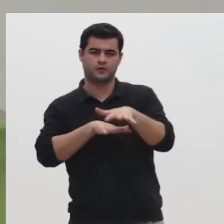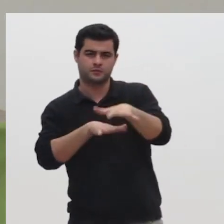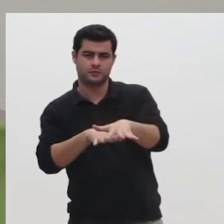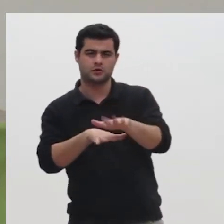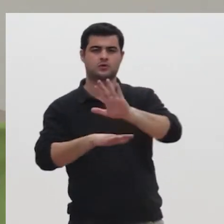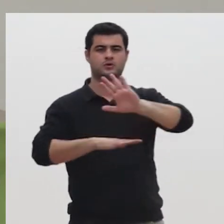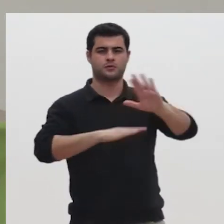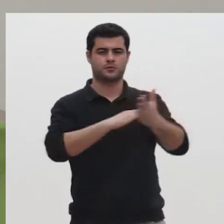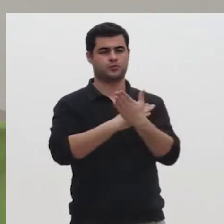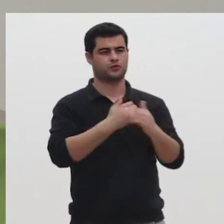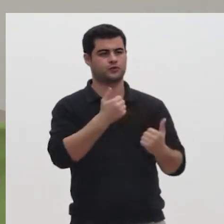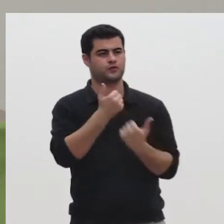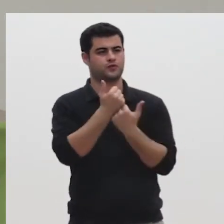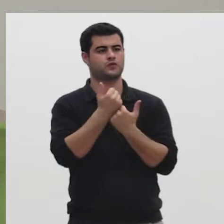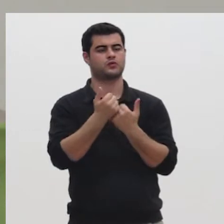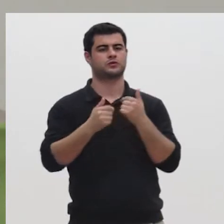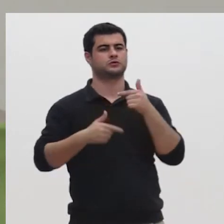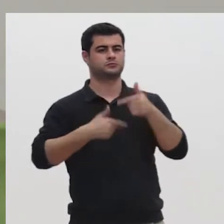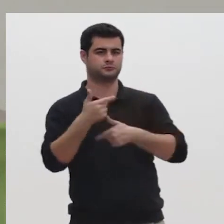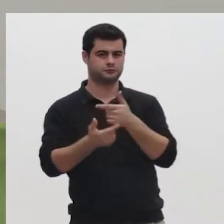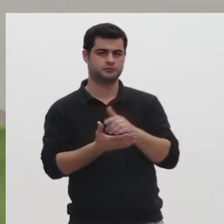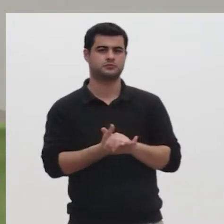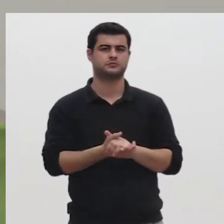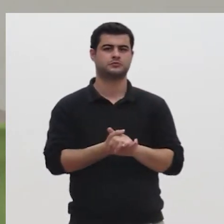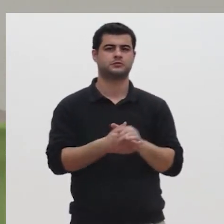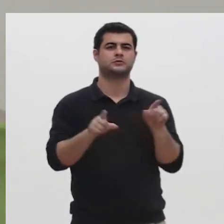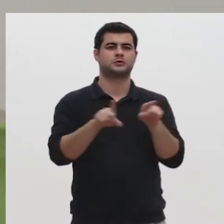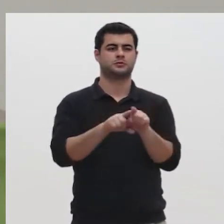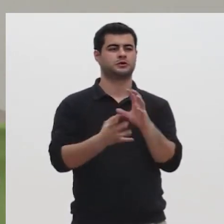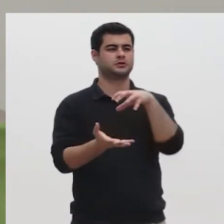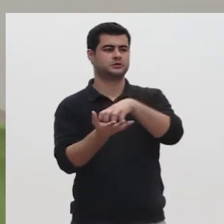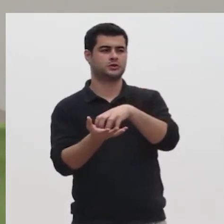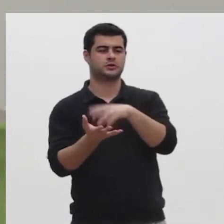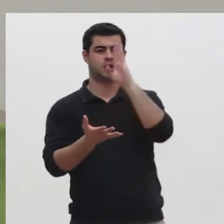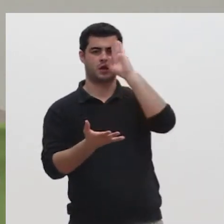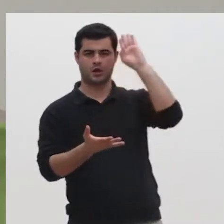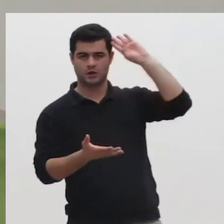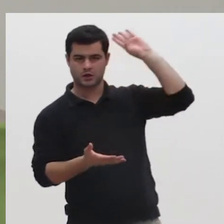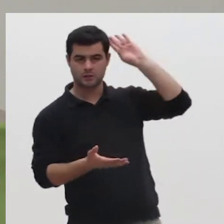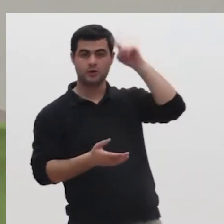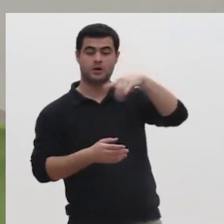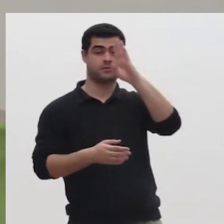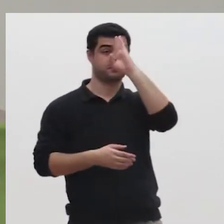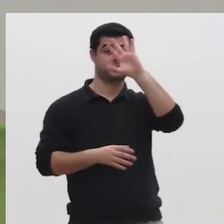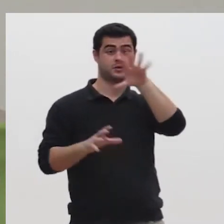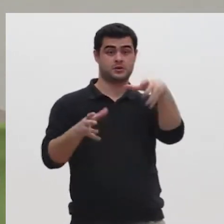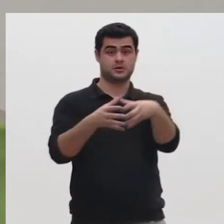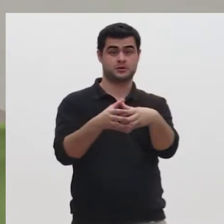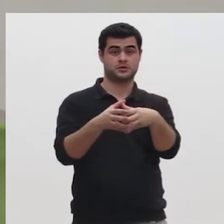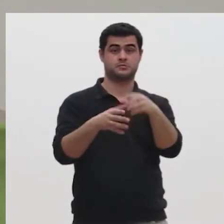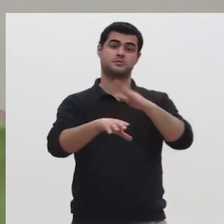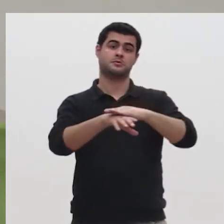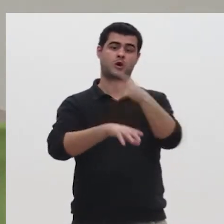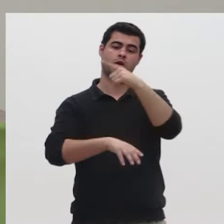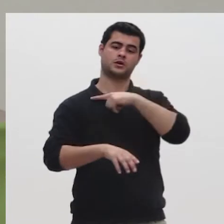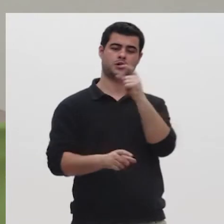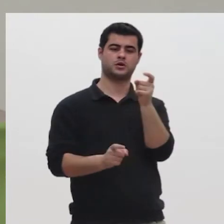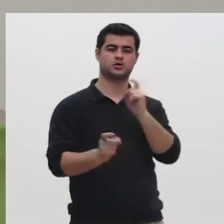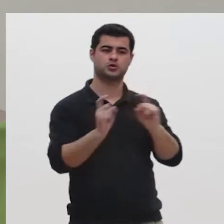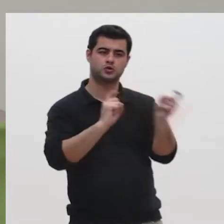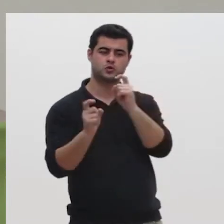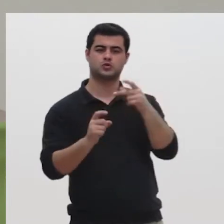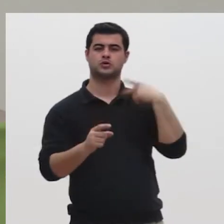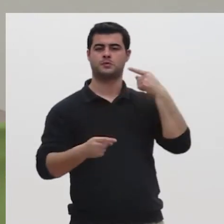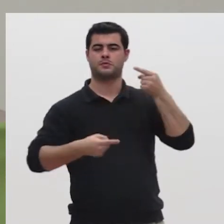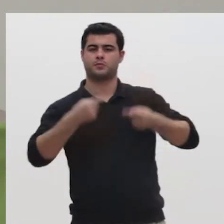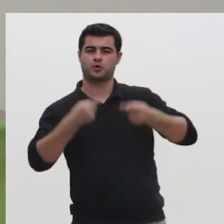força nas empresas juniores, os centros acadêmicos, que são a parte principal onde se discute a